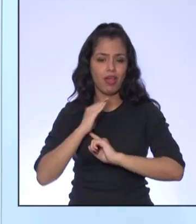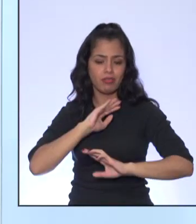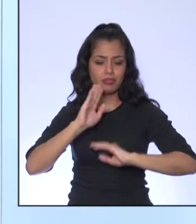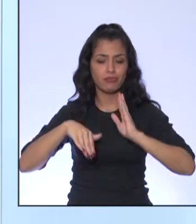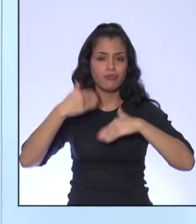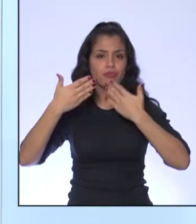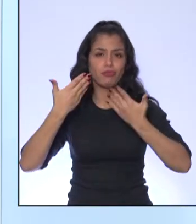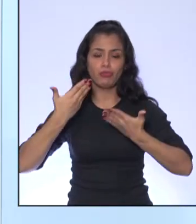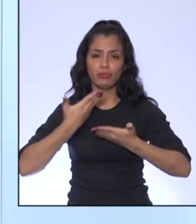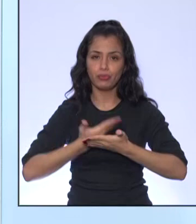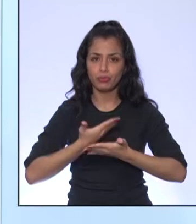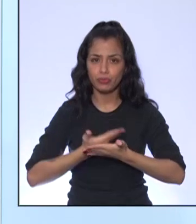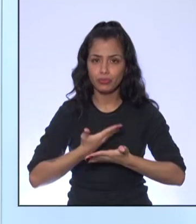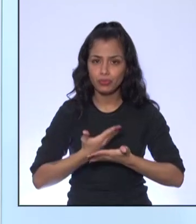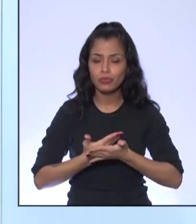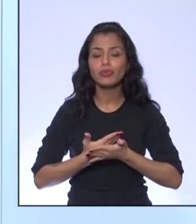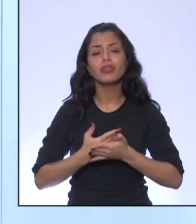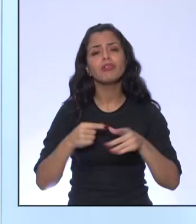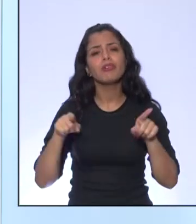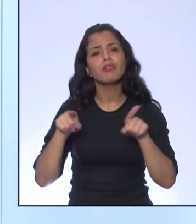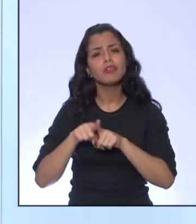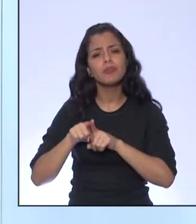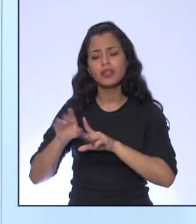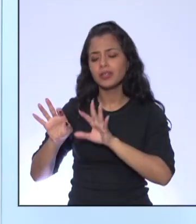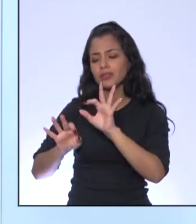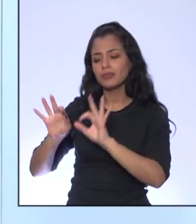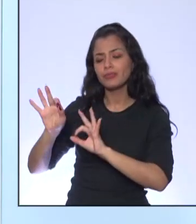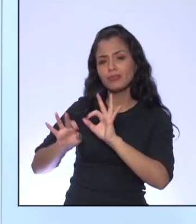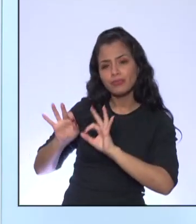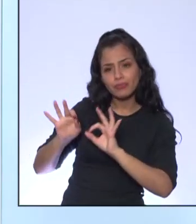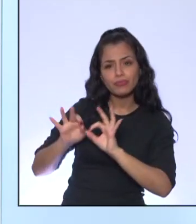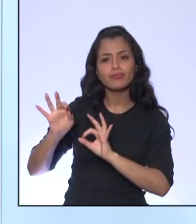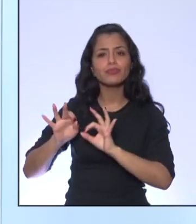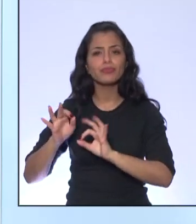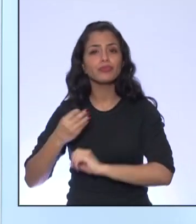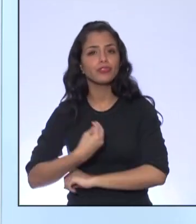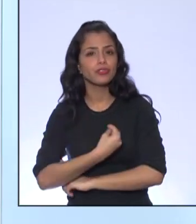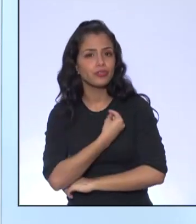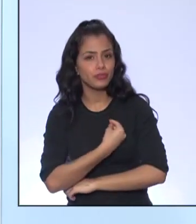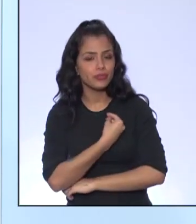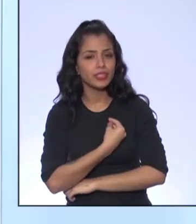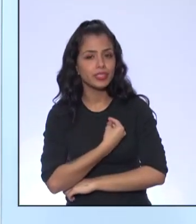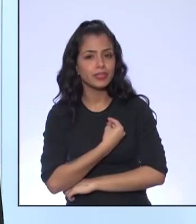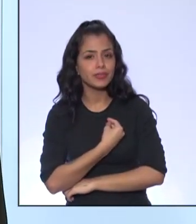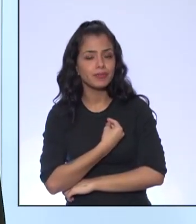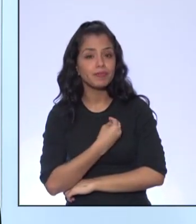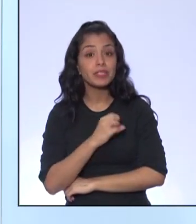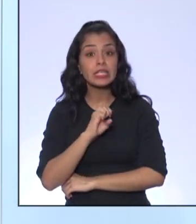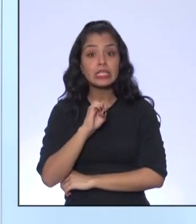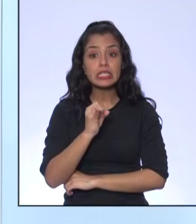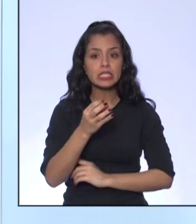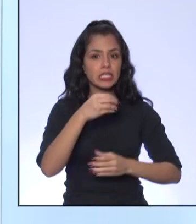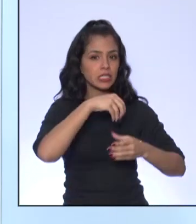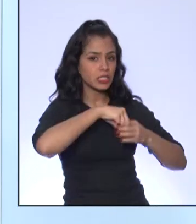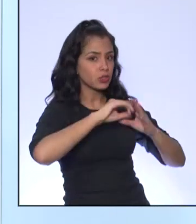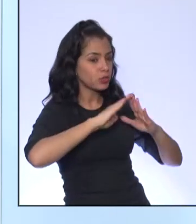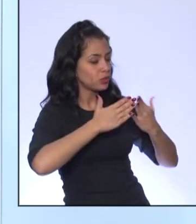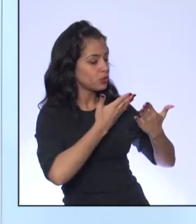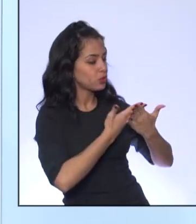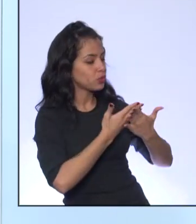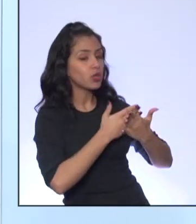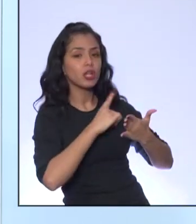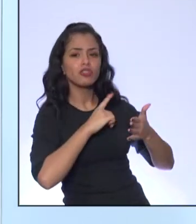estudos e a elaborar, desenvolver os nossos projetos de vida. Se lá na escola nós tínhamos o acompanhamento